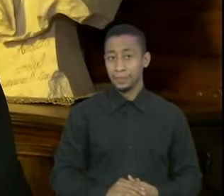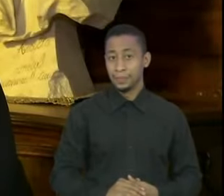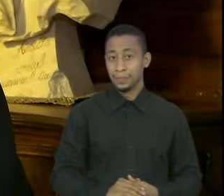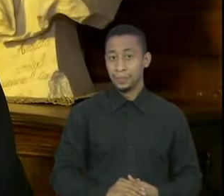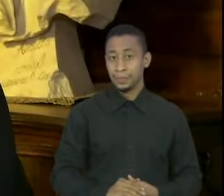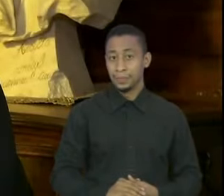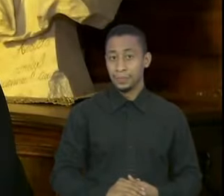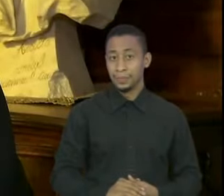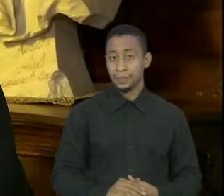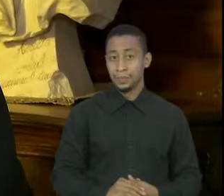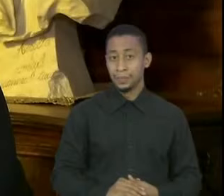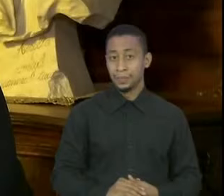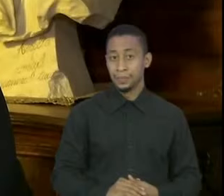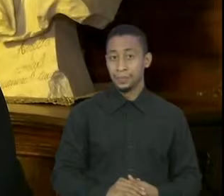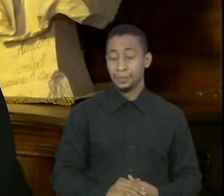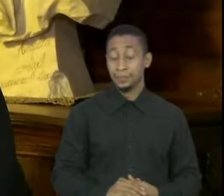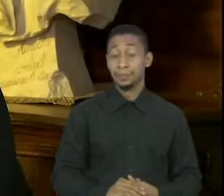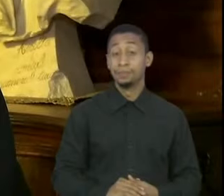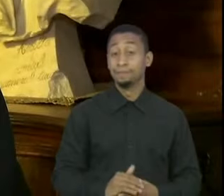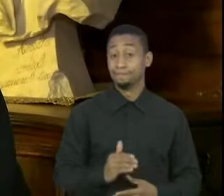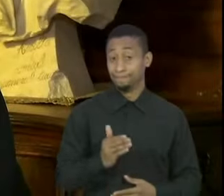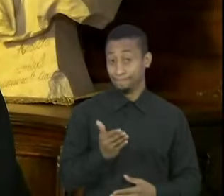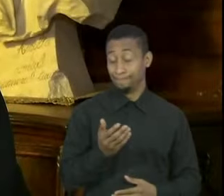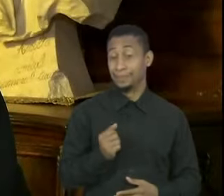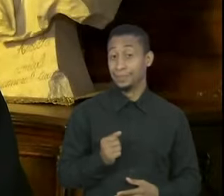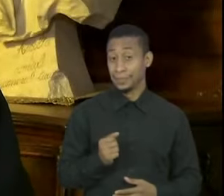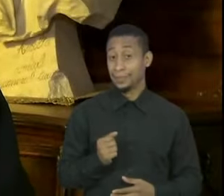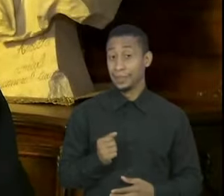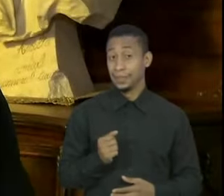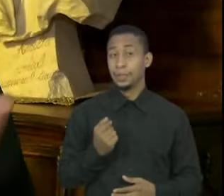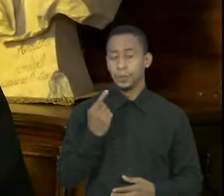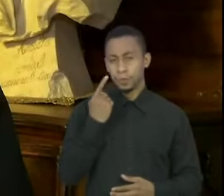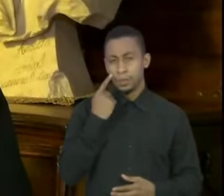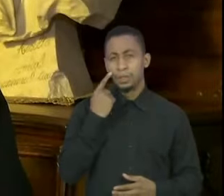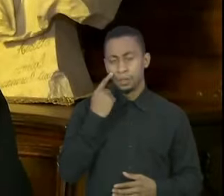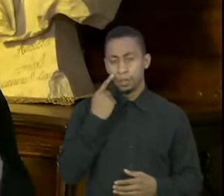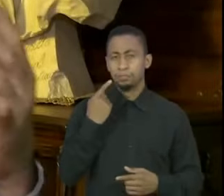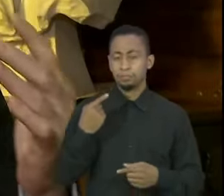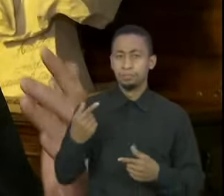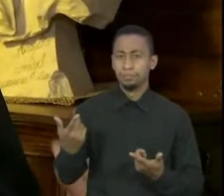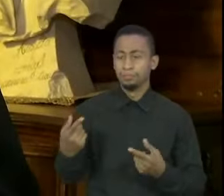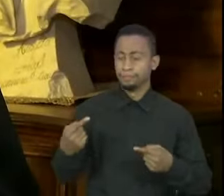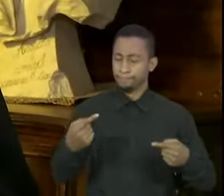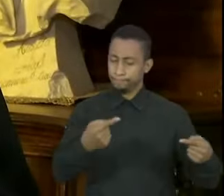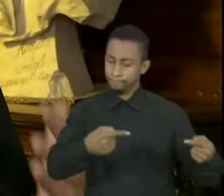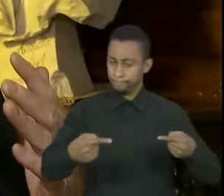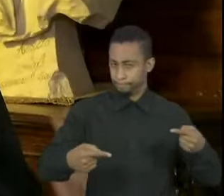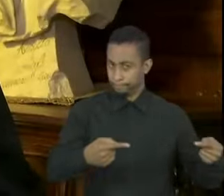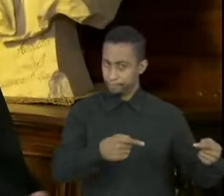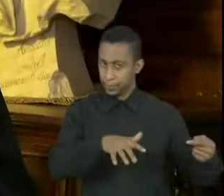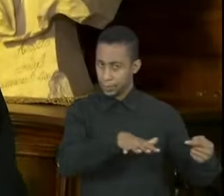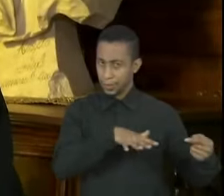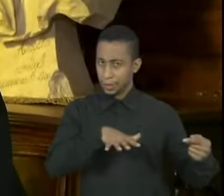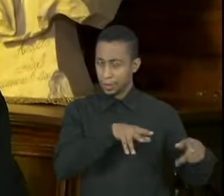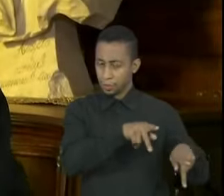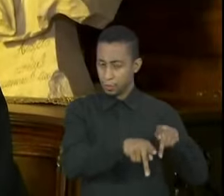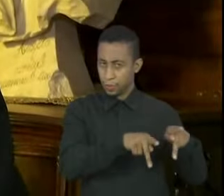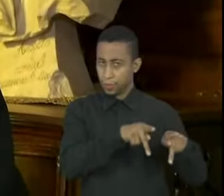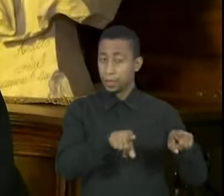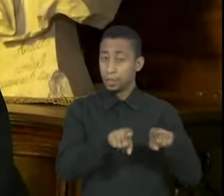E aí E aí vamos distinguir as um pouco as coisas debate público e debate sobre questões